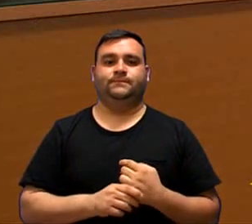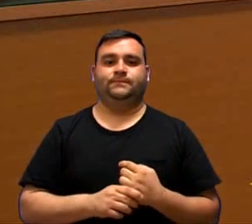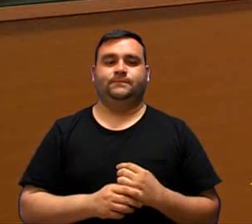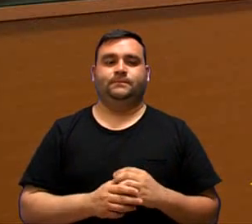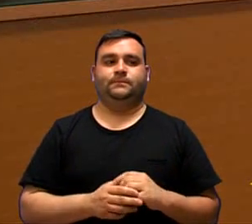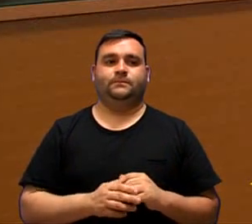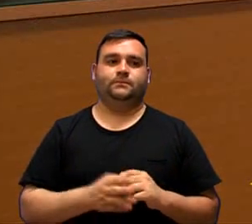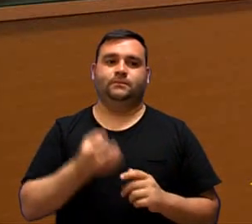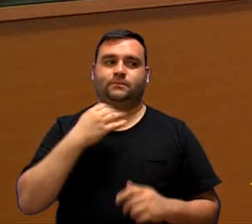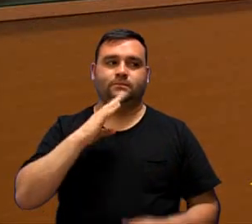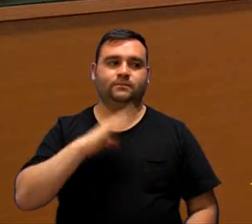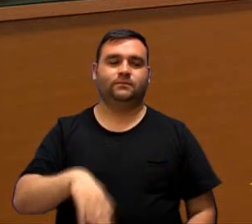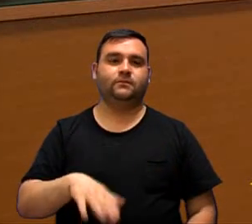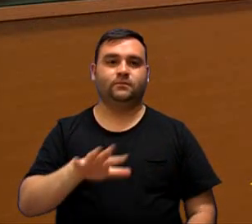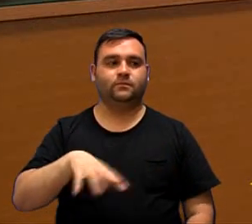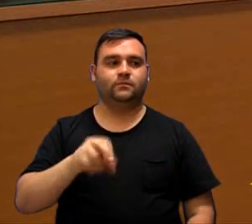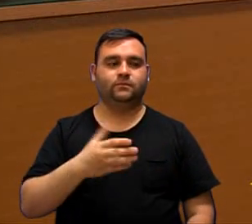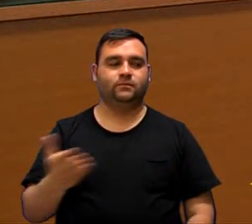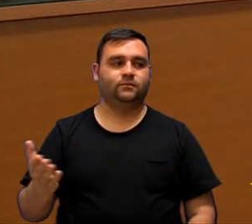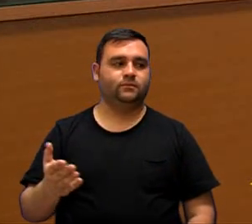Boa tarde a todos.